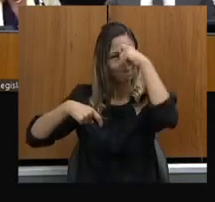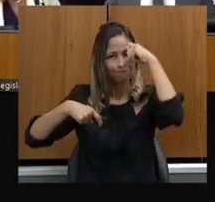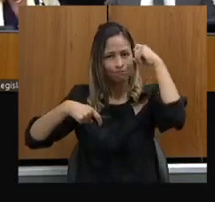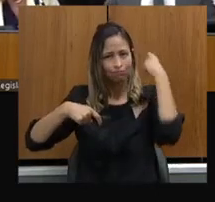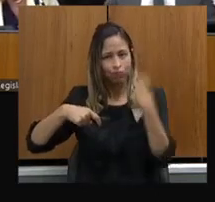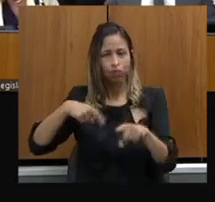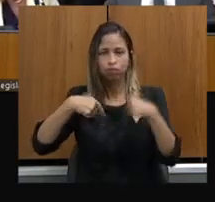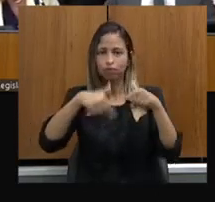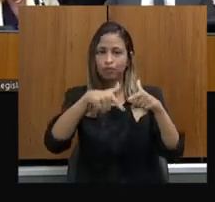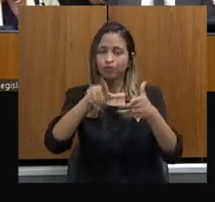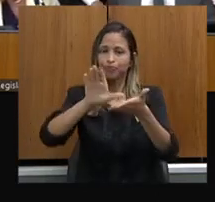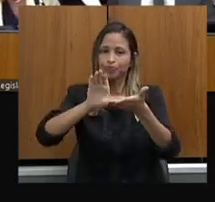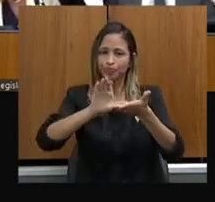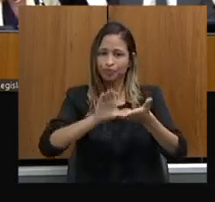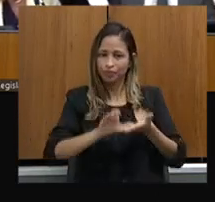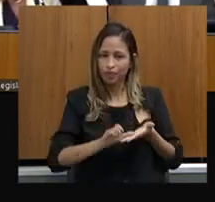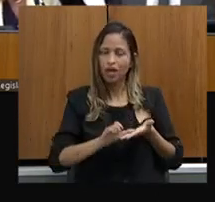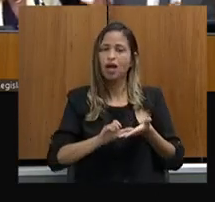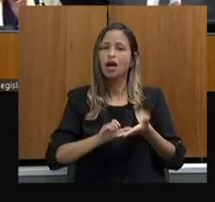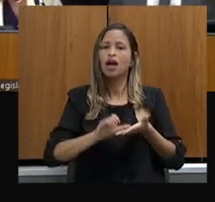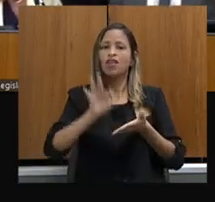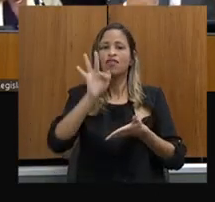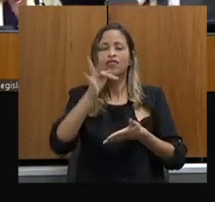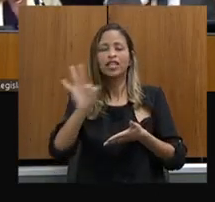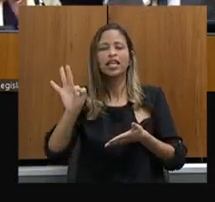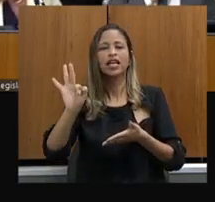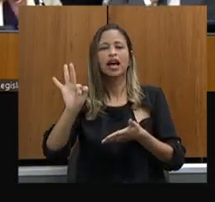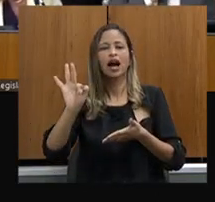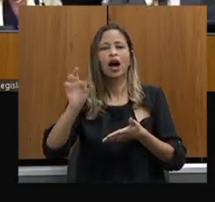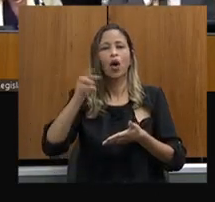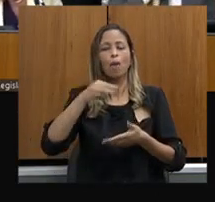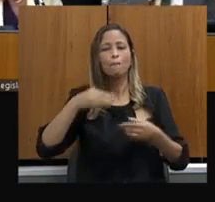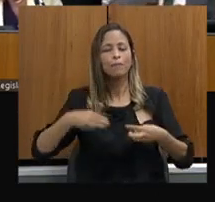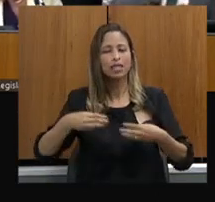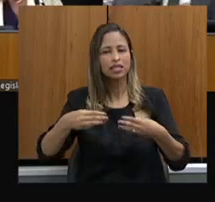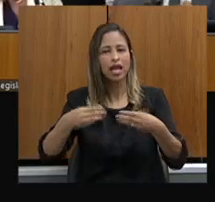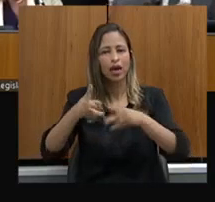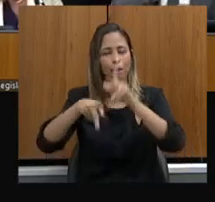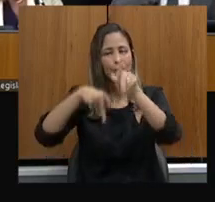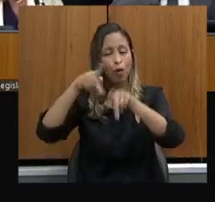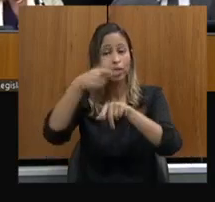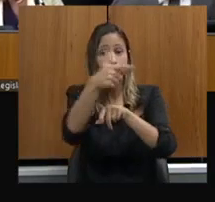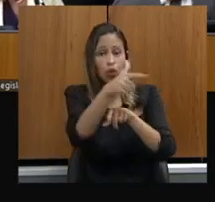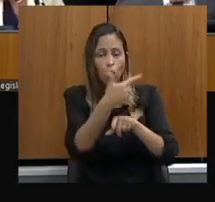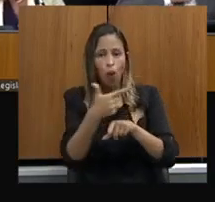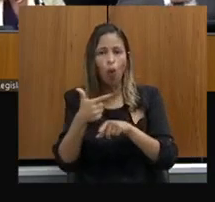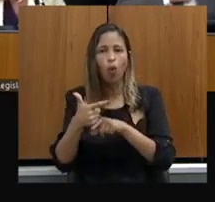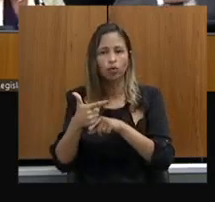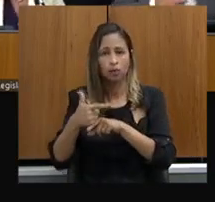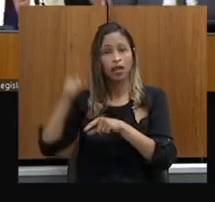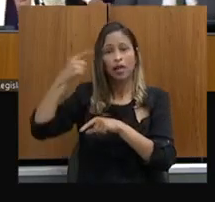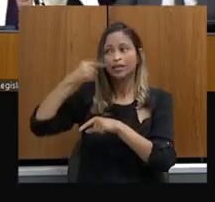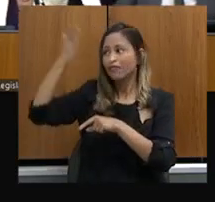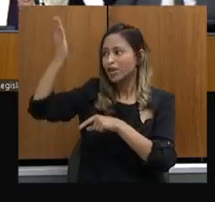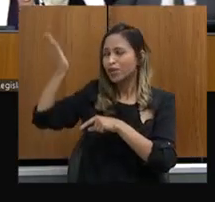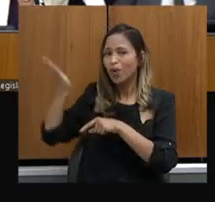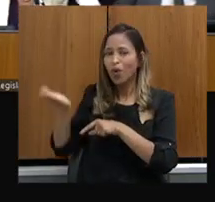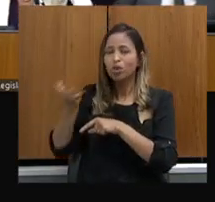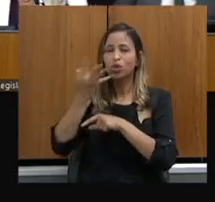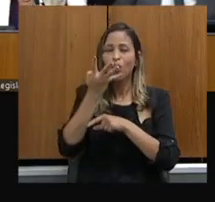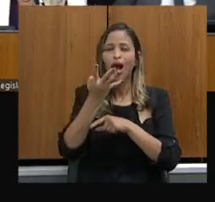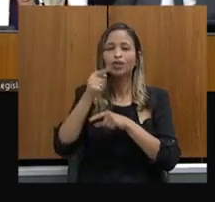captação de recursos de medos federais recursos juntos a Ministério Público outras fontes e esse portfólio nosso Hoje Somos